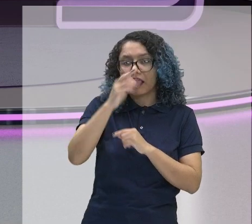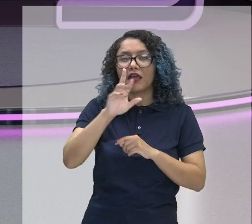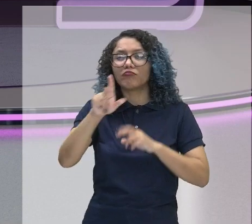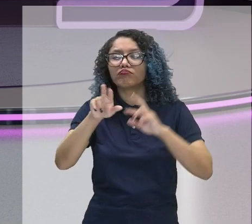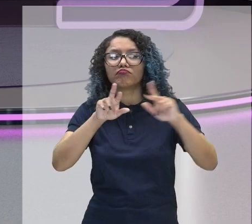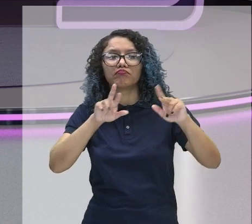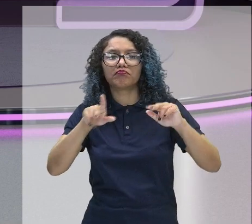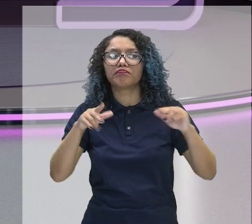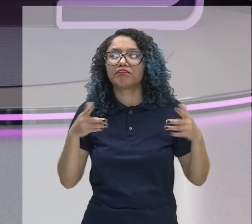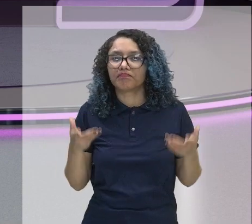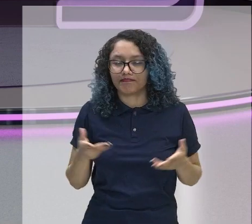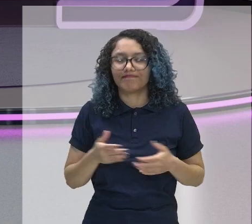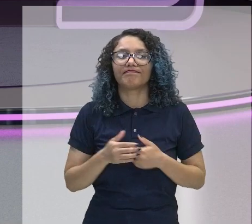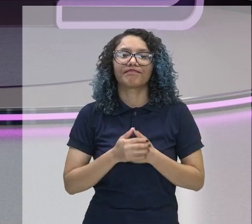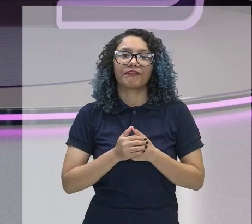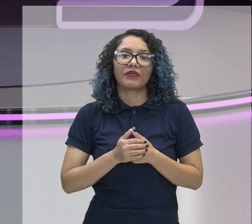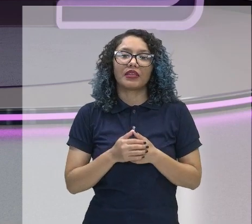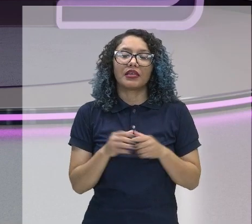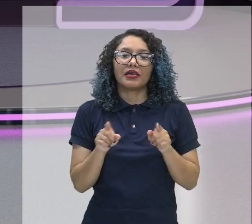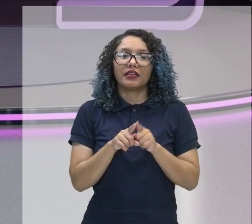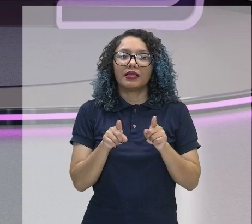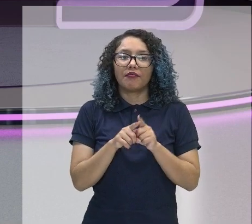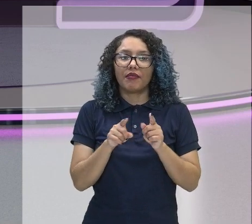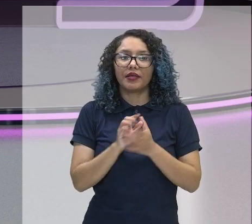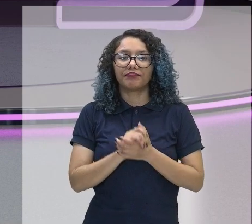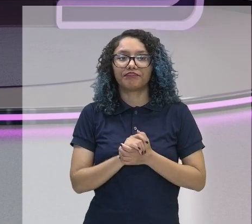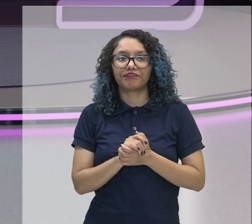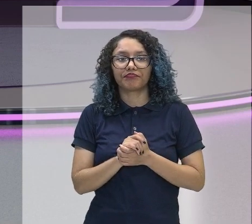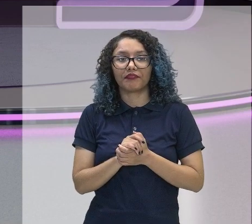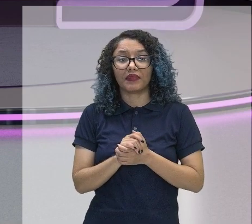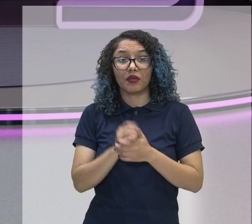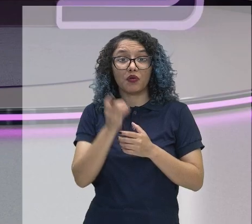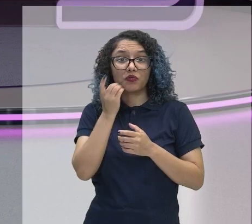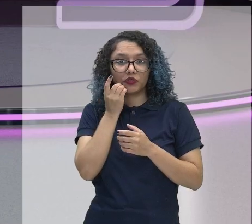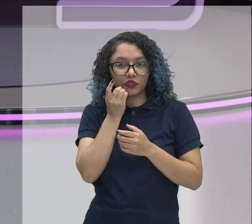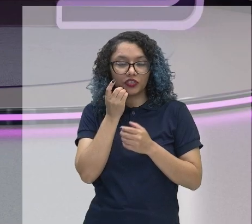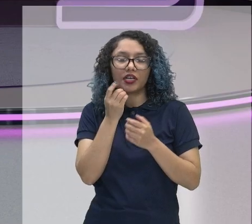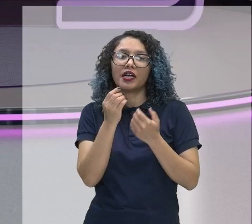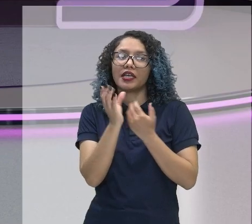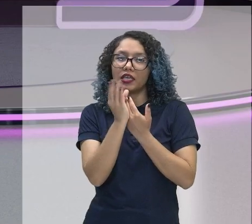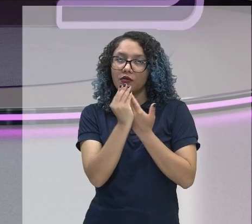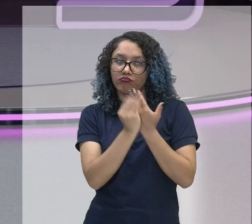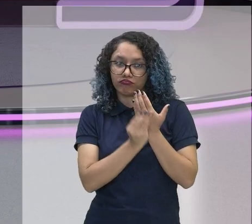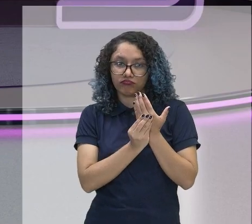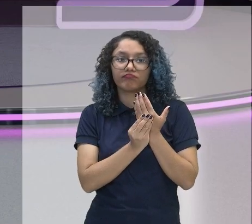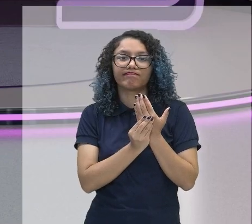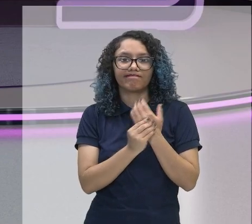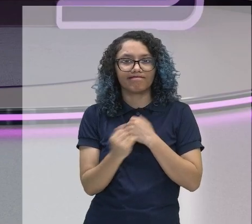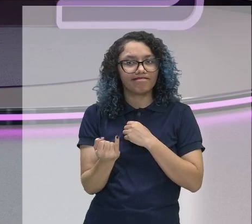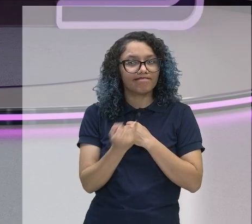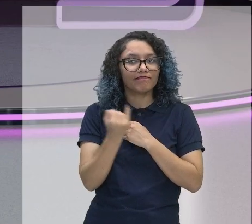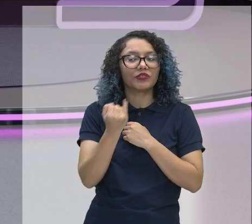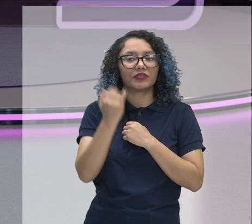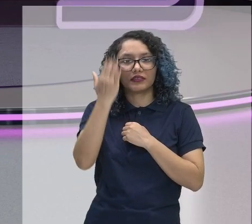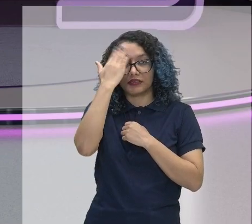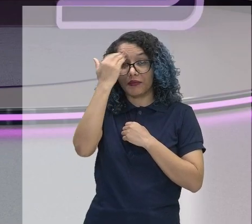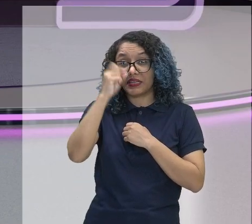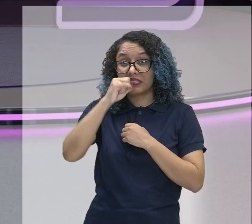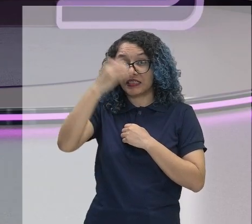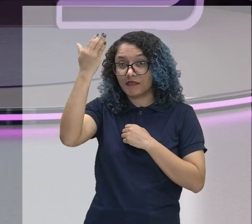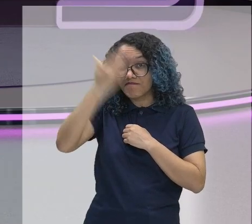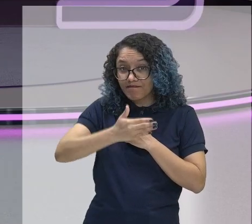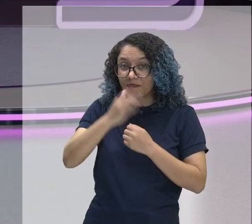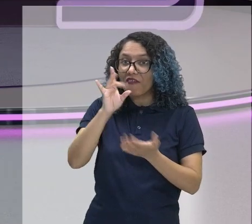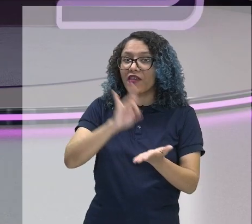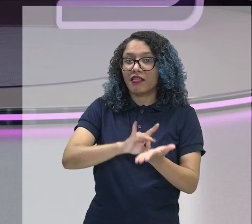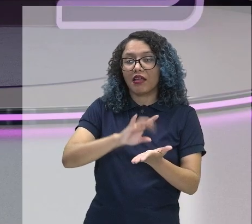certo? E fonte e data, isso também é muito importante, porque você precisa saber se aquilo é verídico ou não,